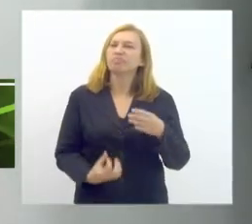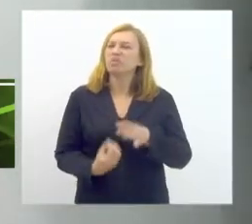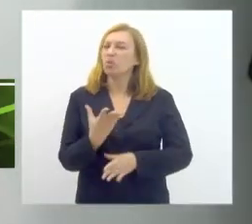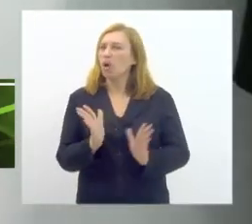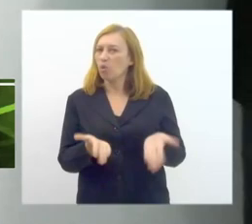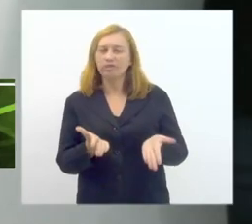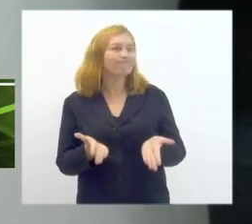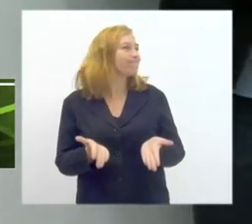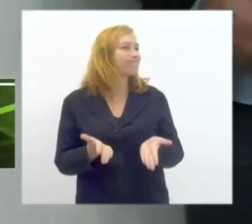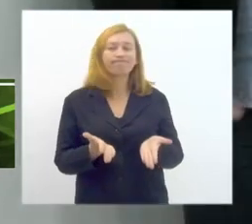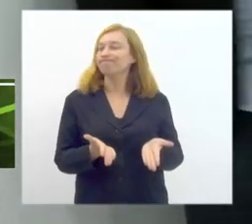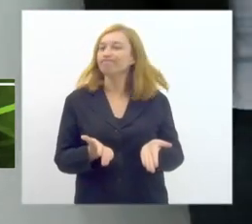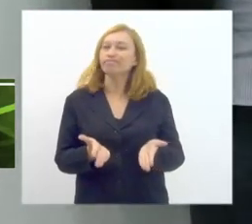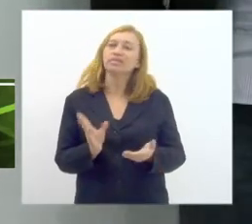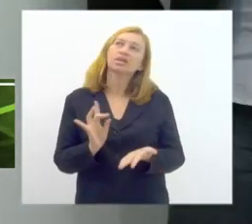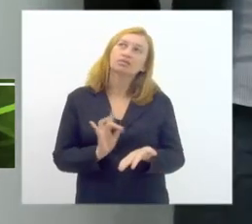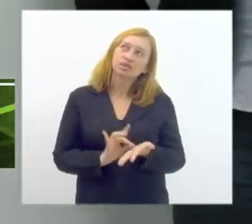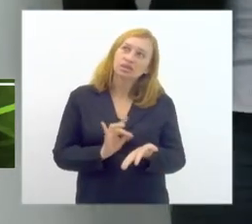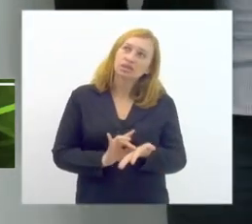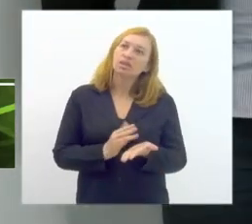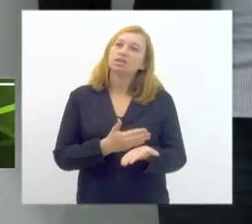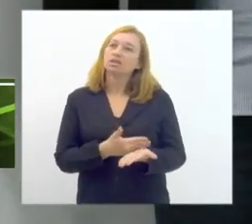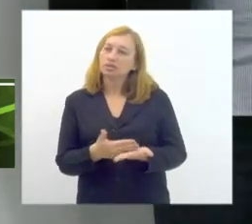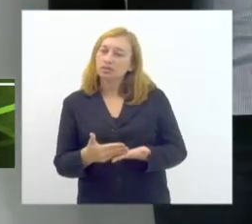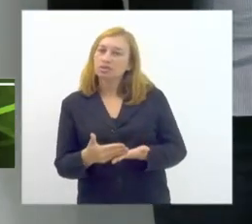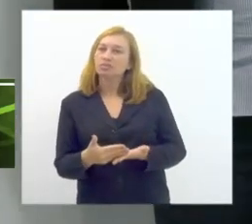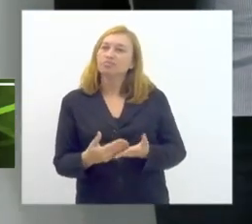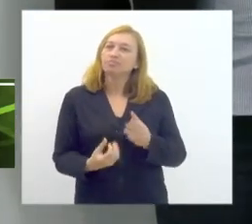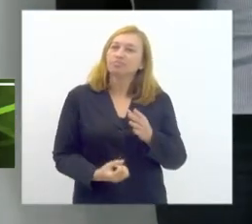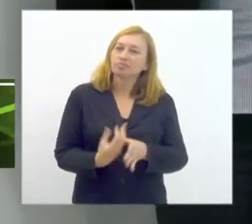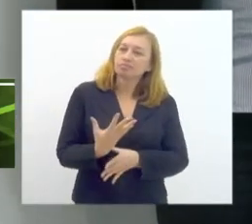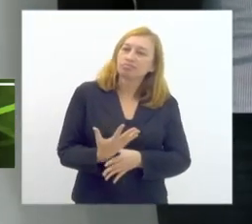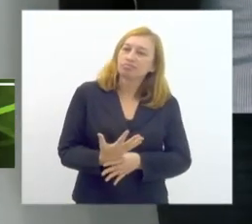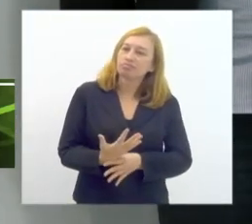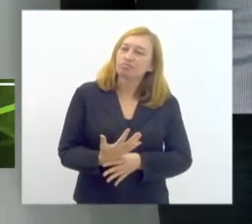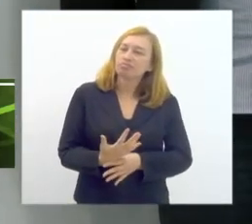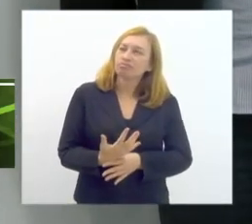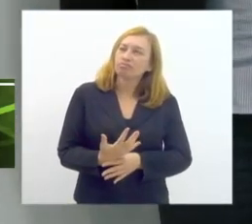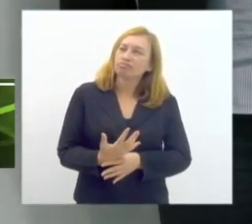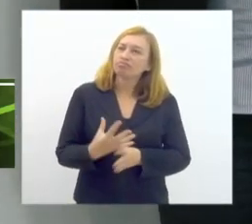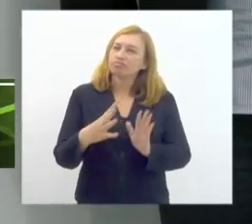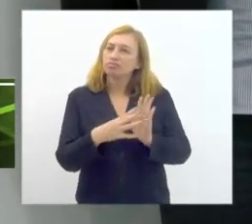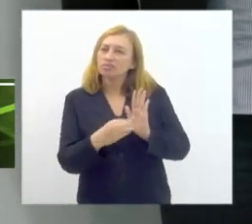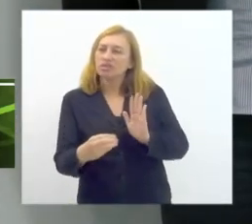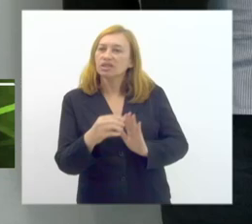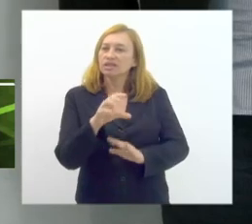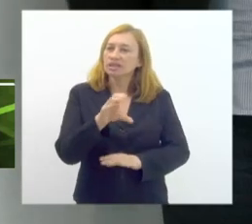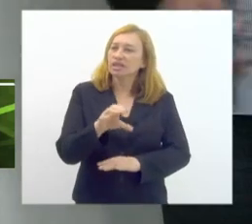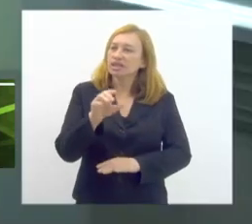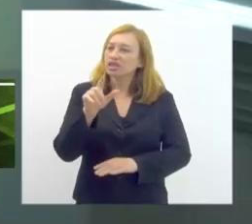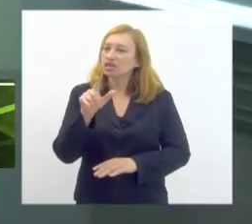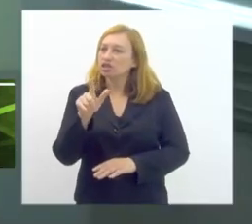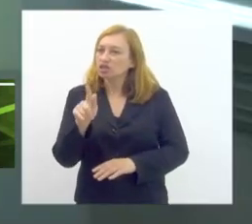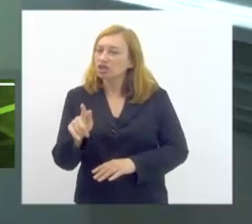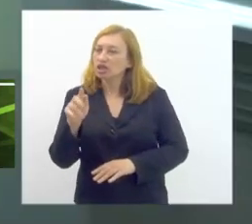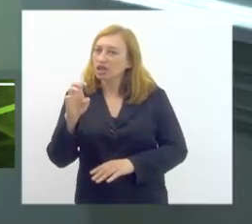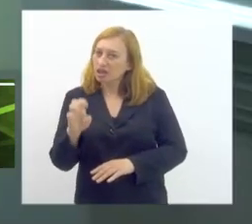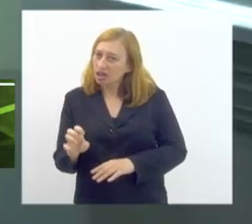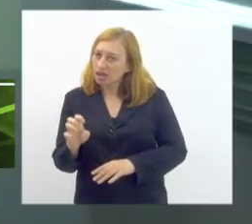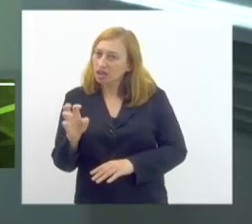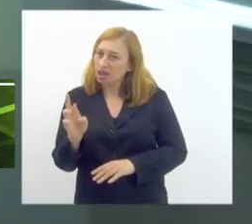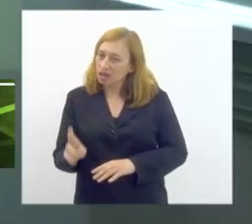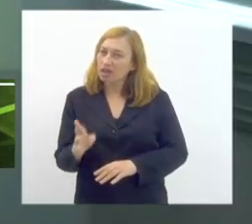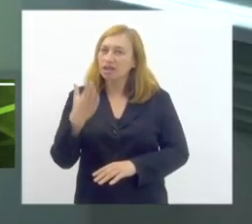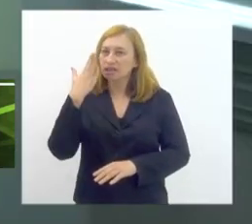agora, né? Na verdade, esse consórcio começa a ser gerado ainda no modelo de CGR. Isso, para quem já está há algum tempo, sabe